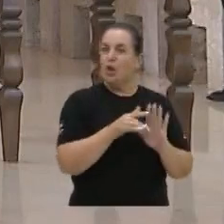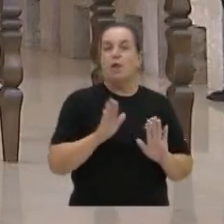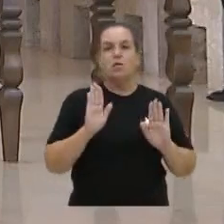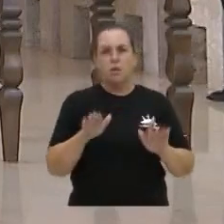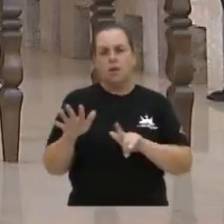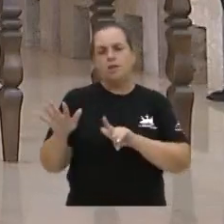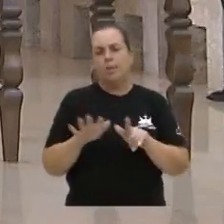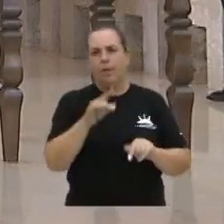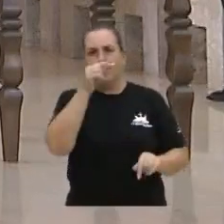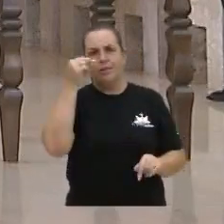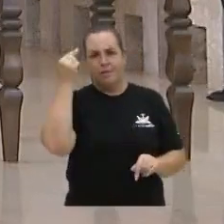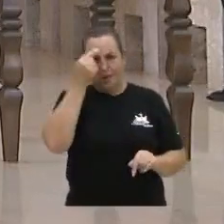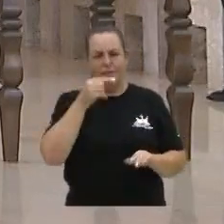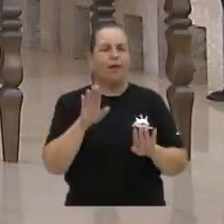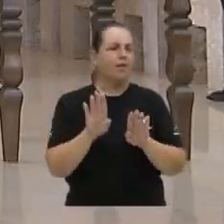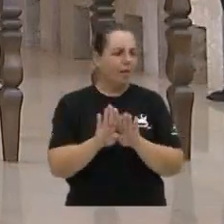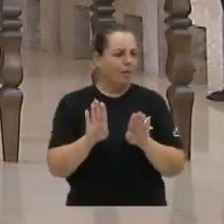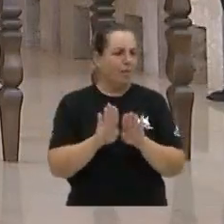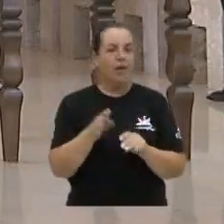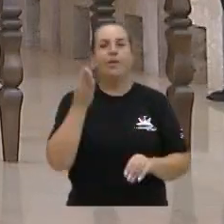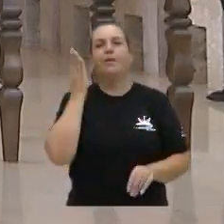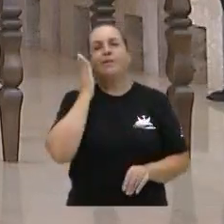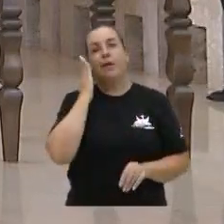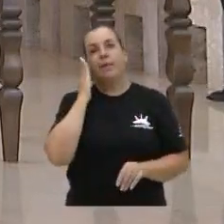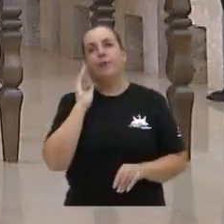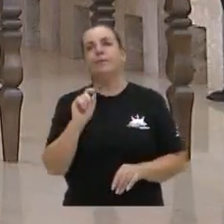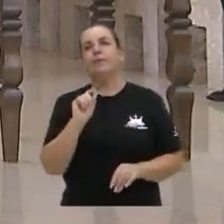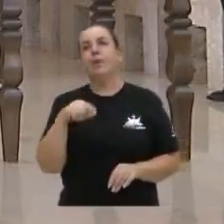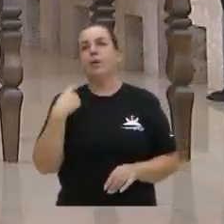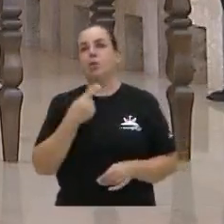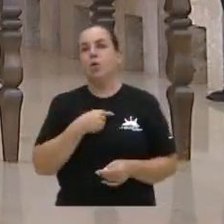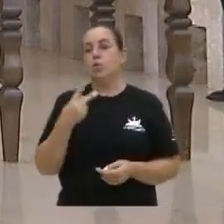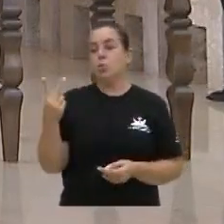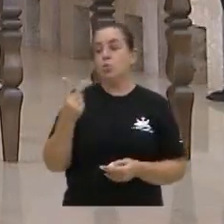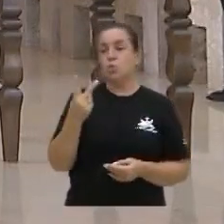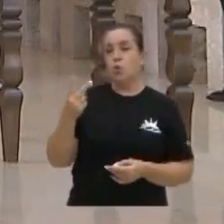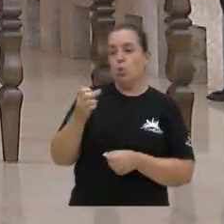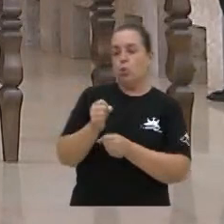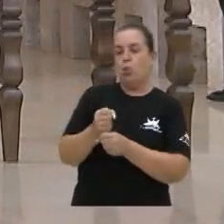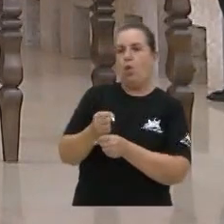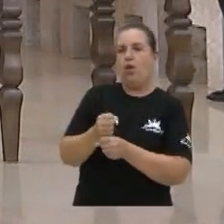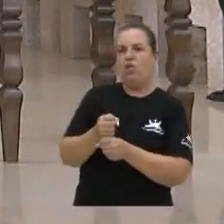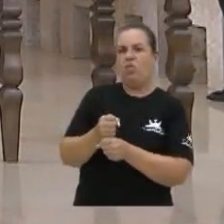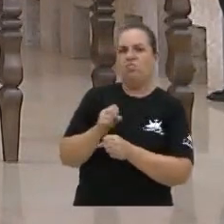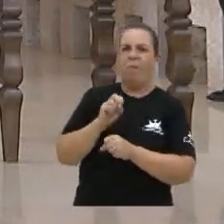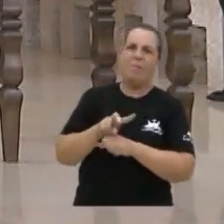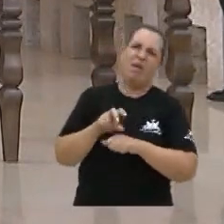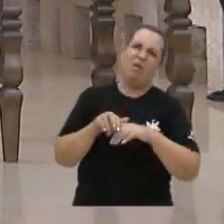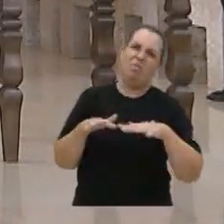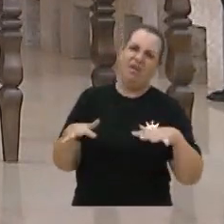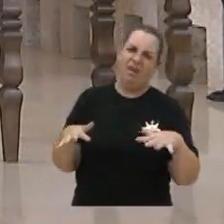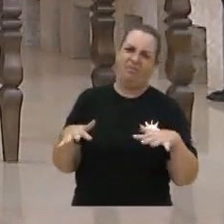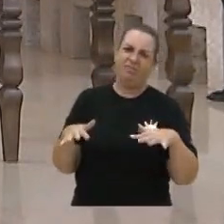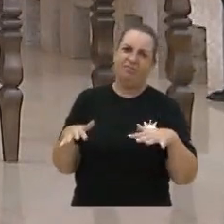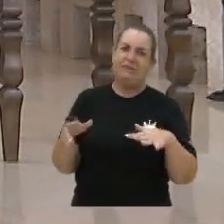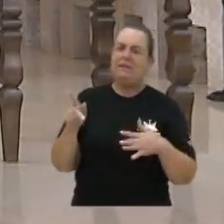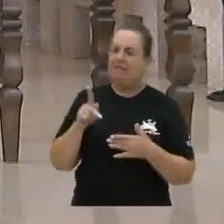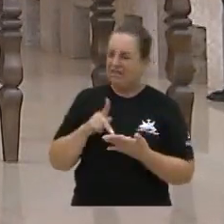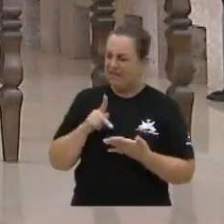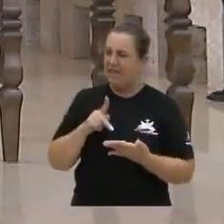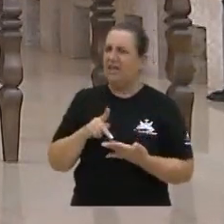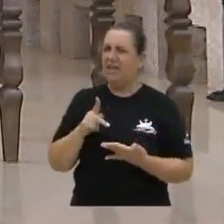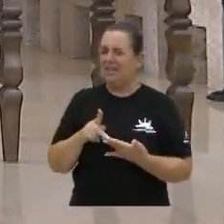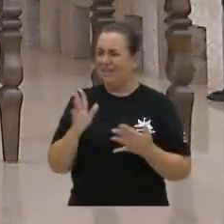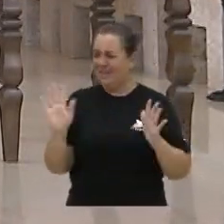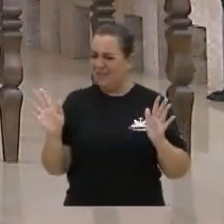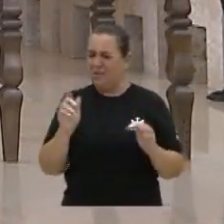Semana Santa, sabemos que nós estamos no segundo ano em plena pandemia, uma realidade